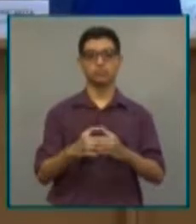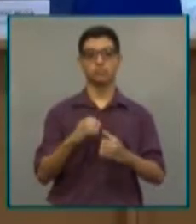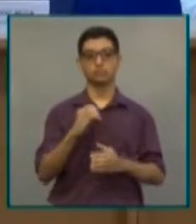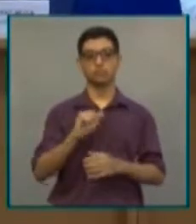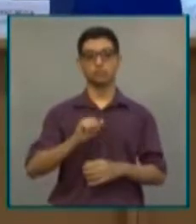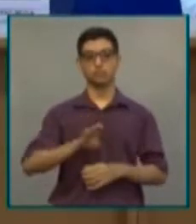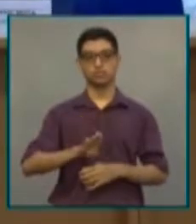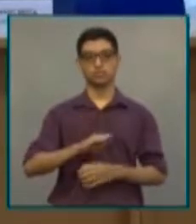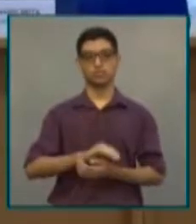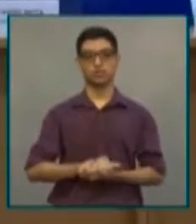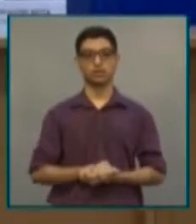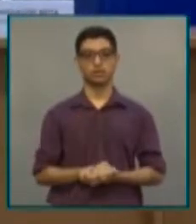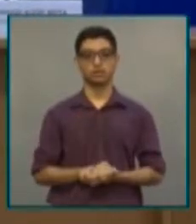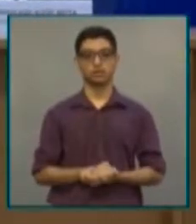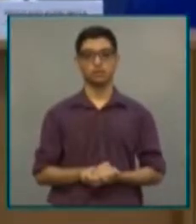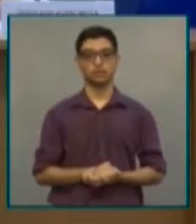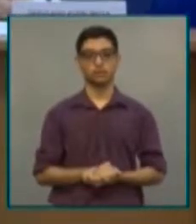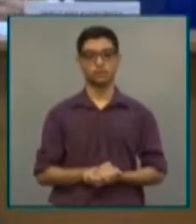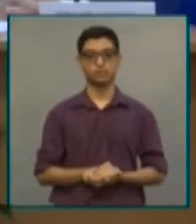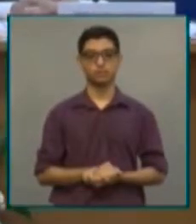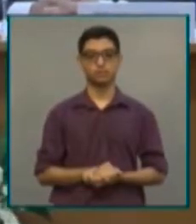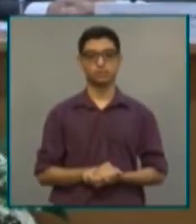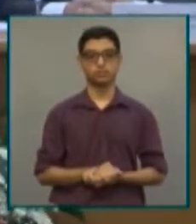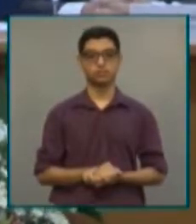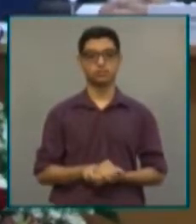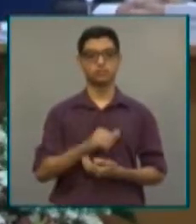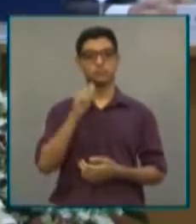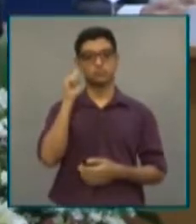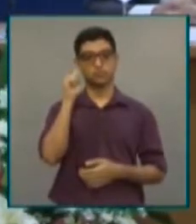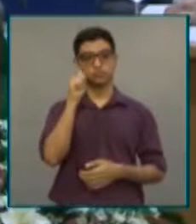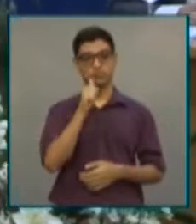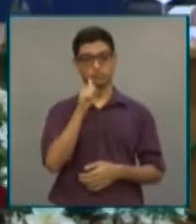Candidato da escolha, quem para responder?